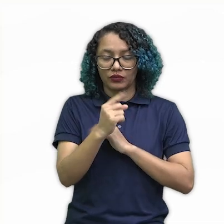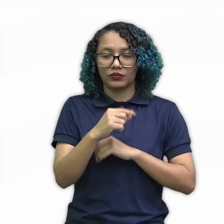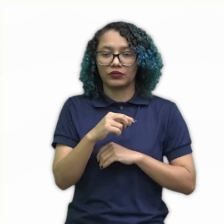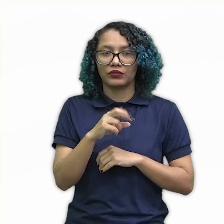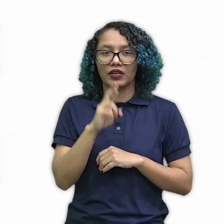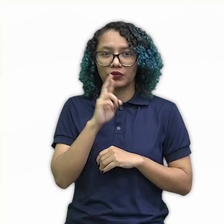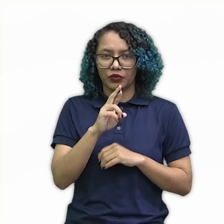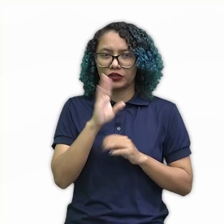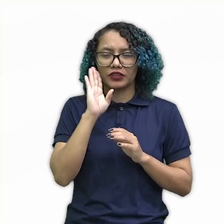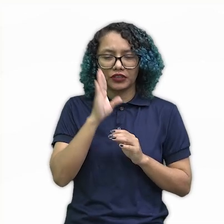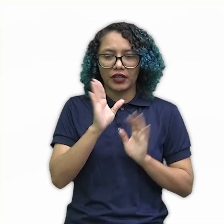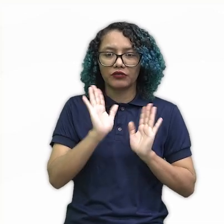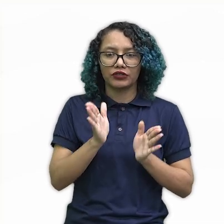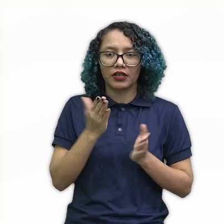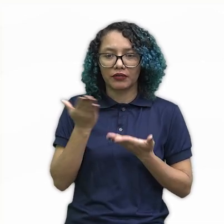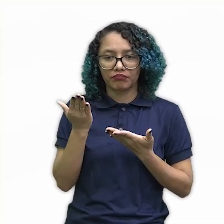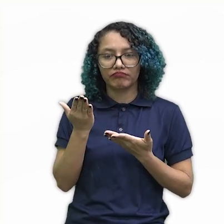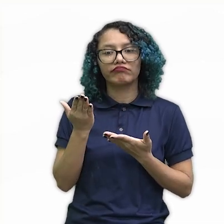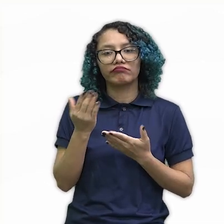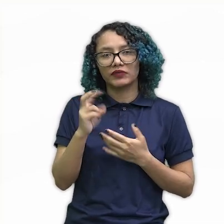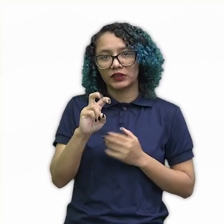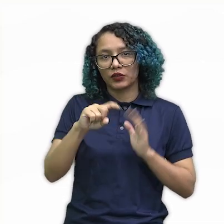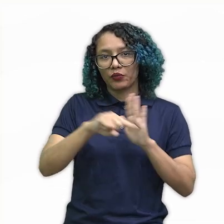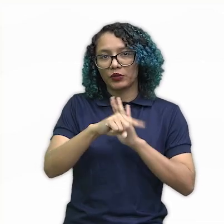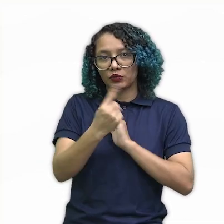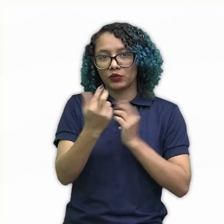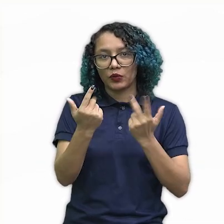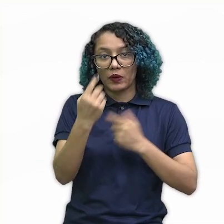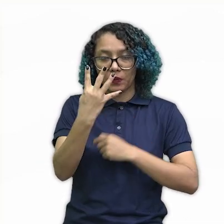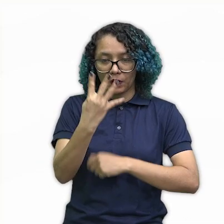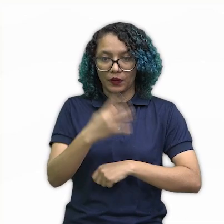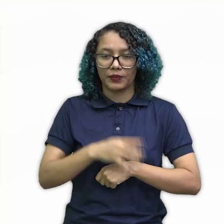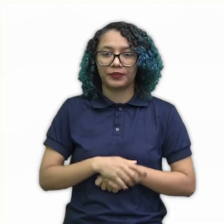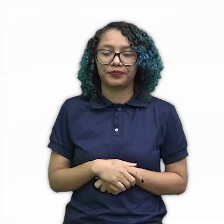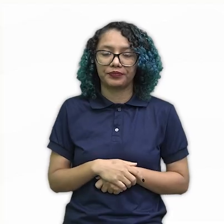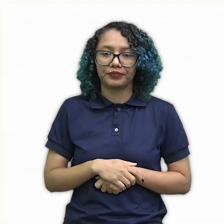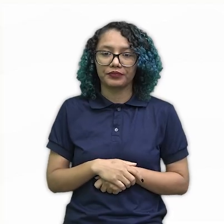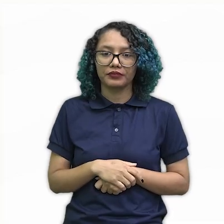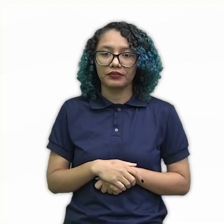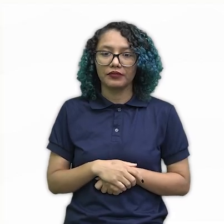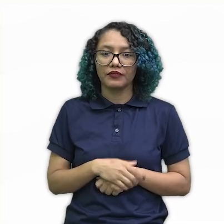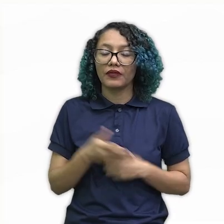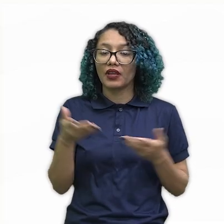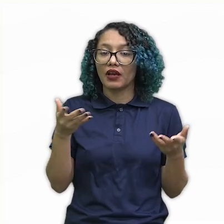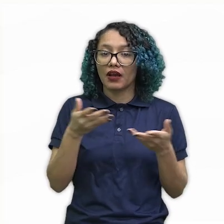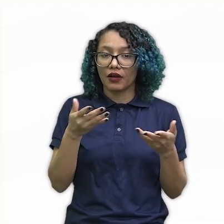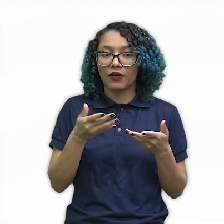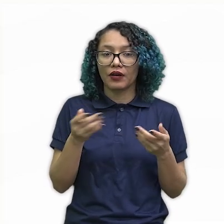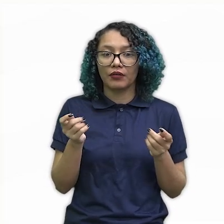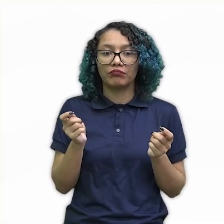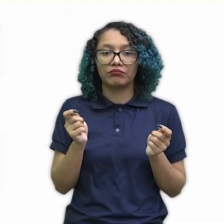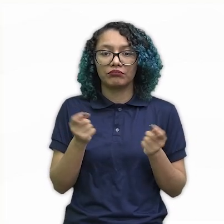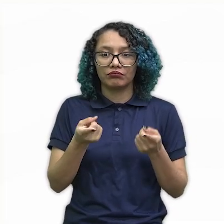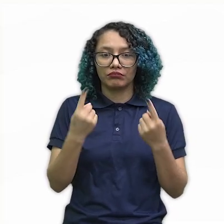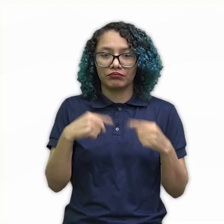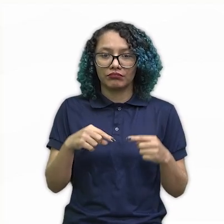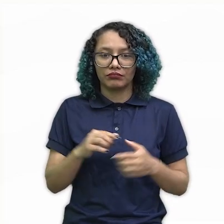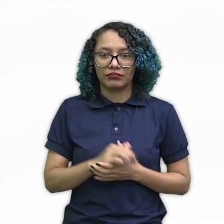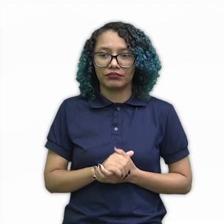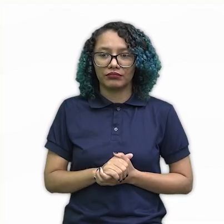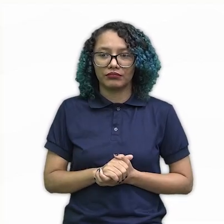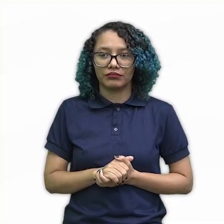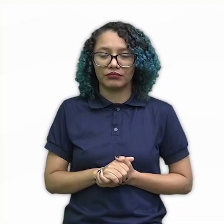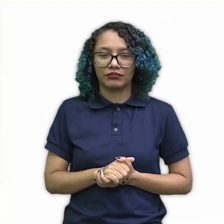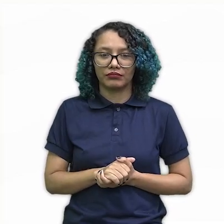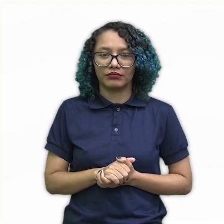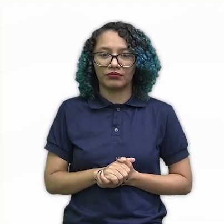5 menos 1, 4. Tá? E aí a gente pode conferir agora aqui, ó, na segunda linha